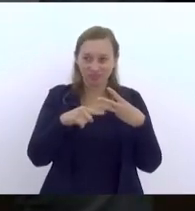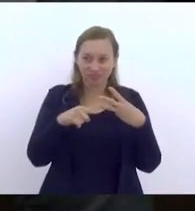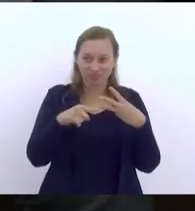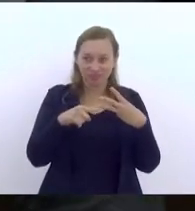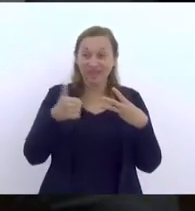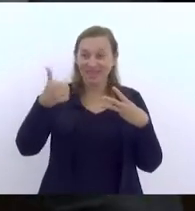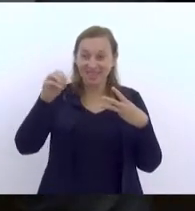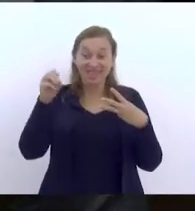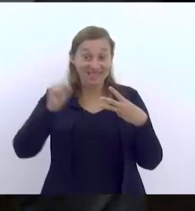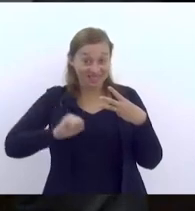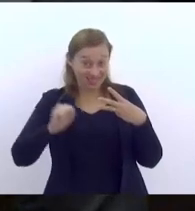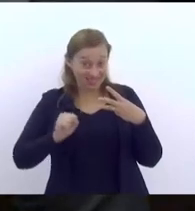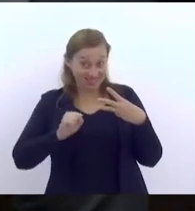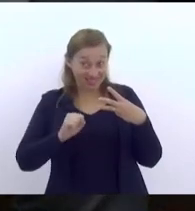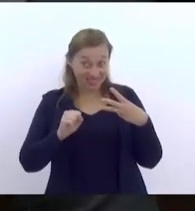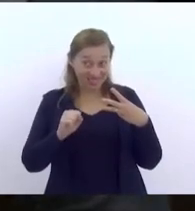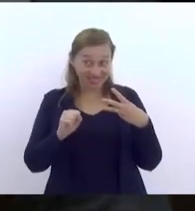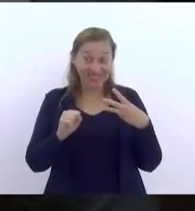de 10 segundos.